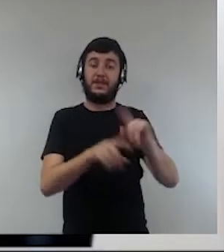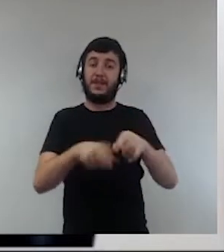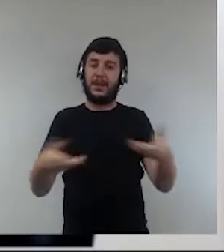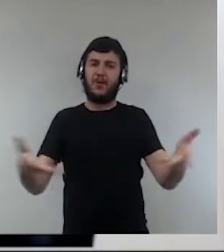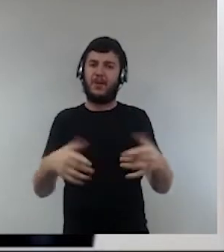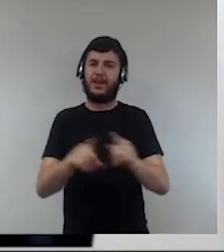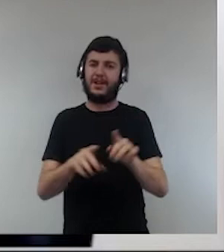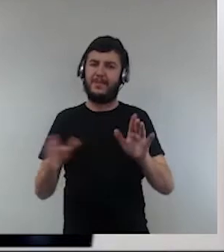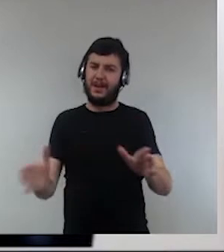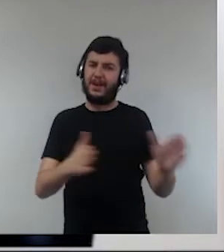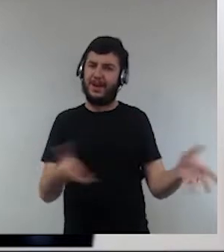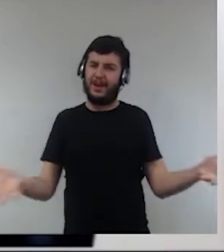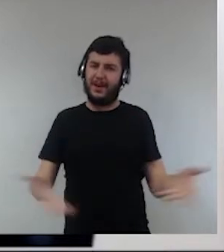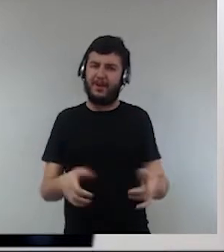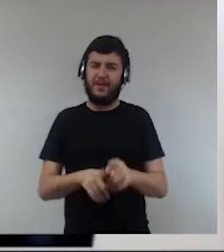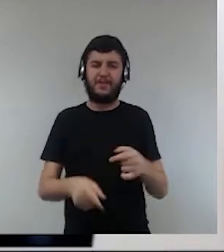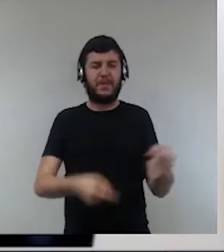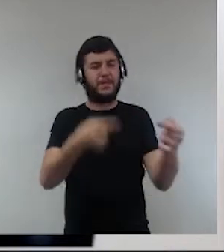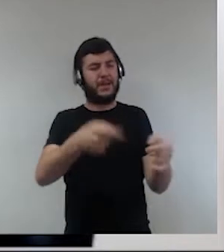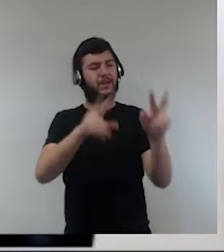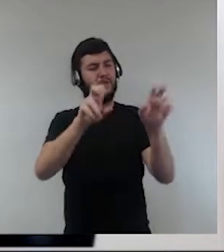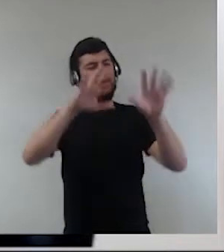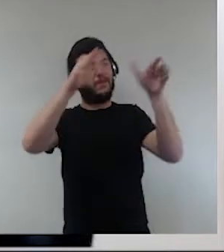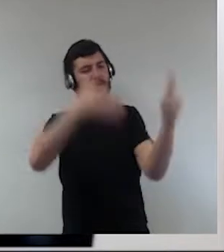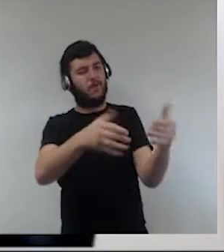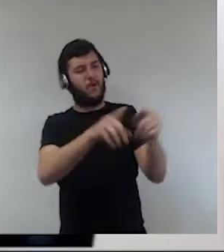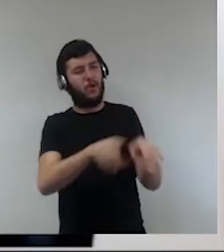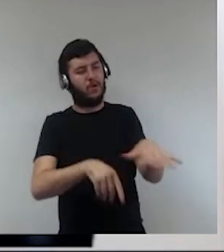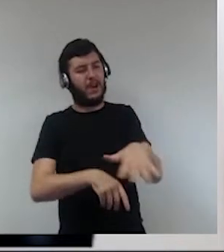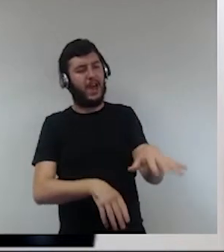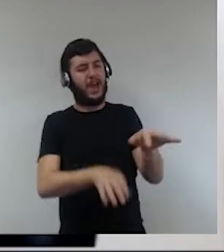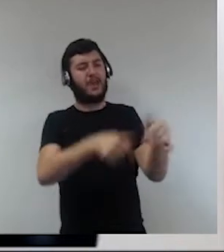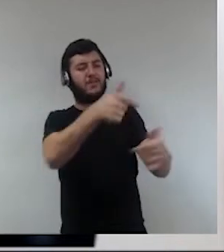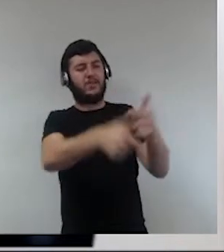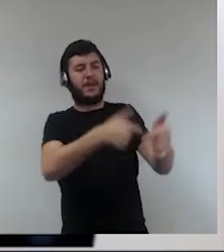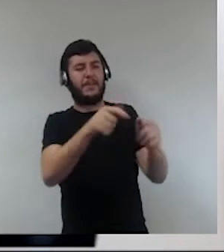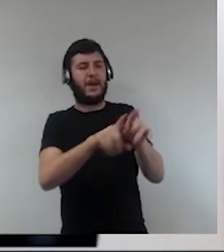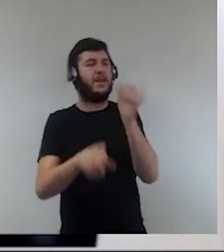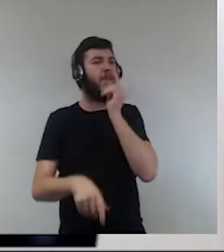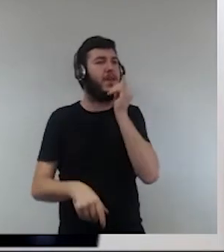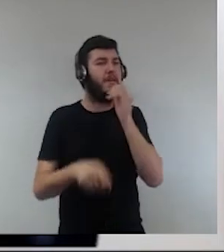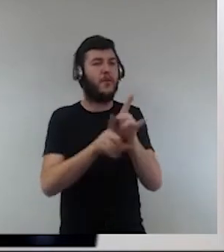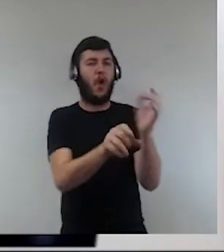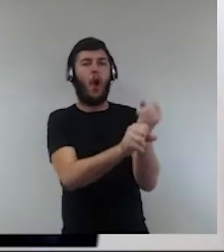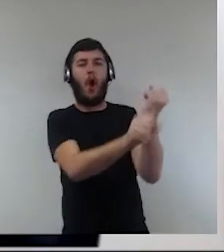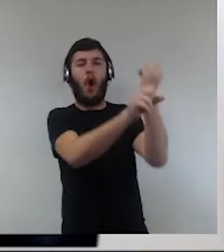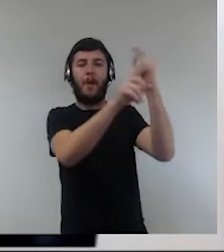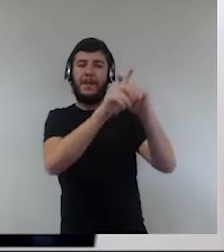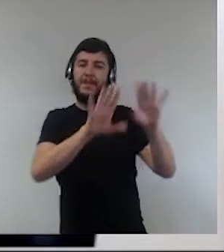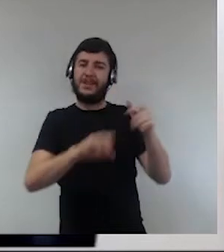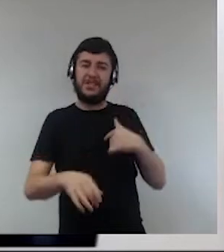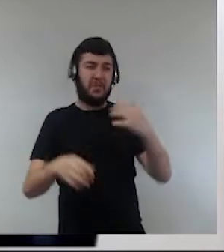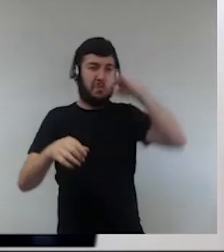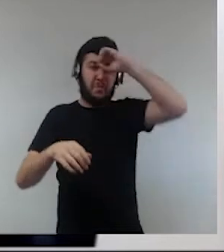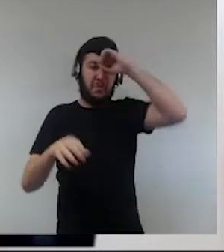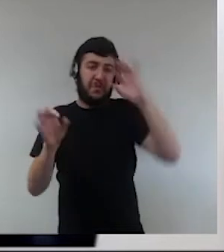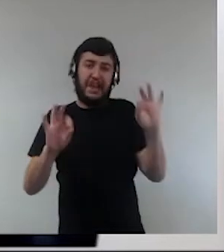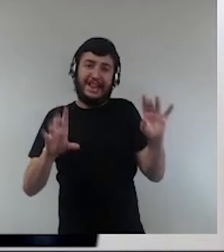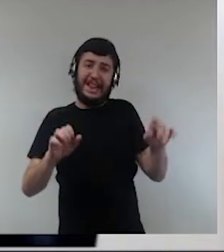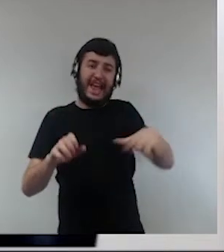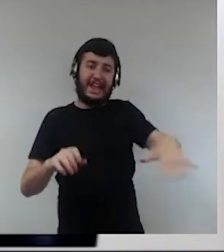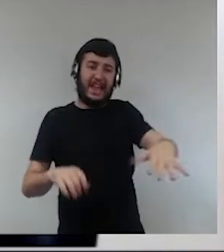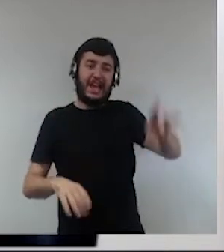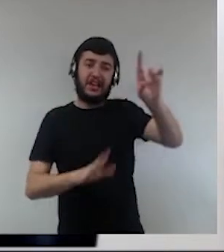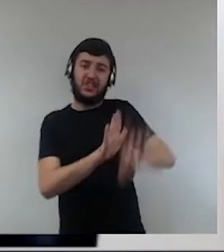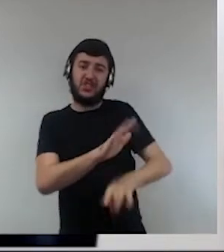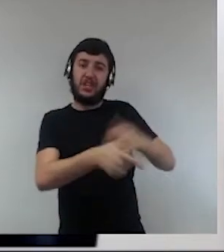Obreira, embora eu não saiba absolutamente nada de processo de trabalho e direito de trabalho, mas me parece que o exemplo ele se